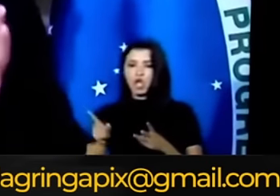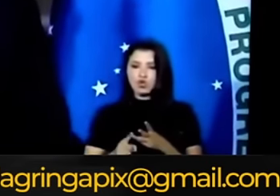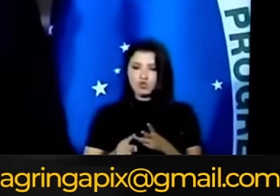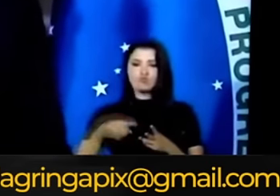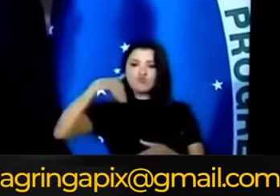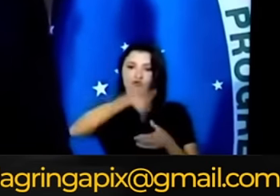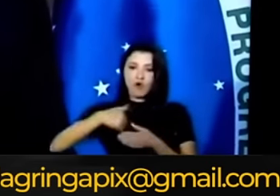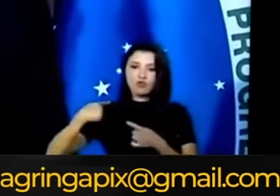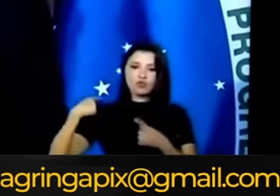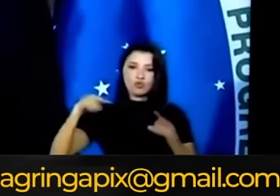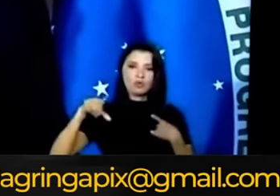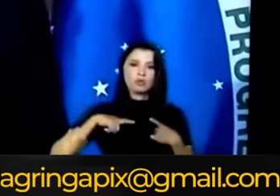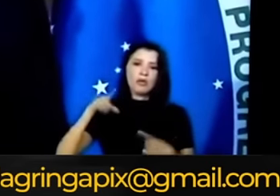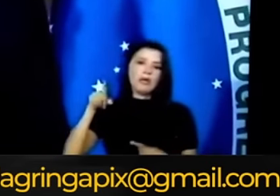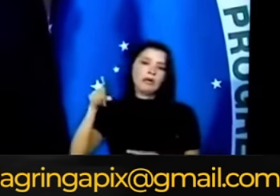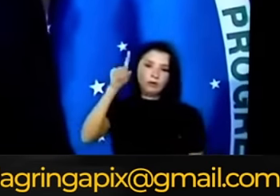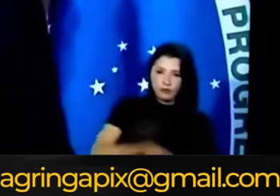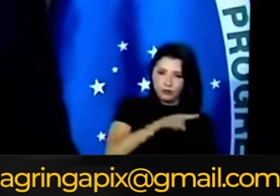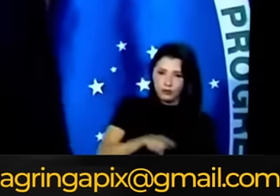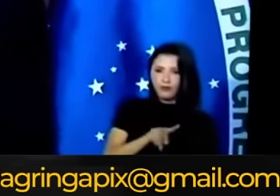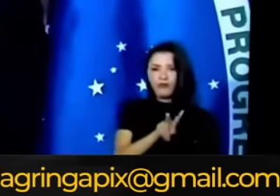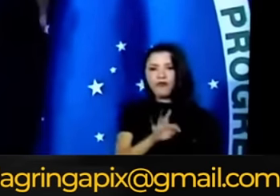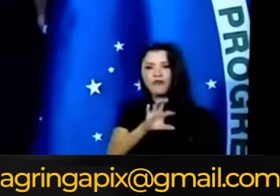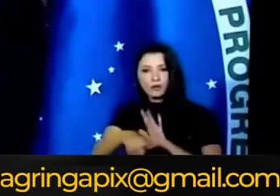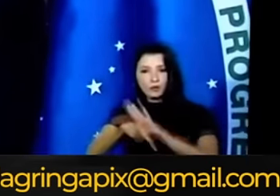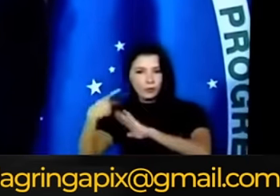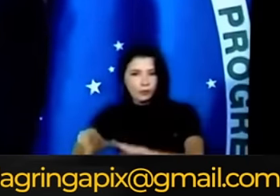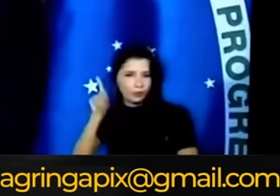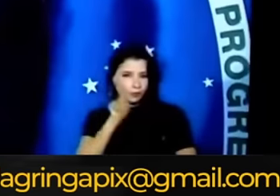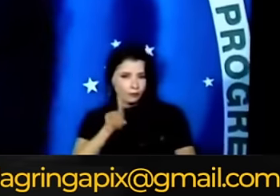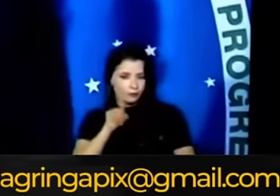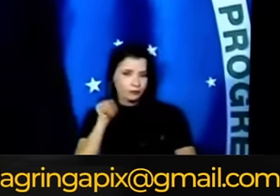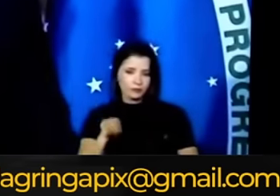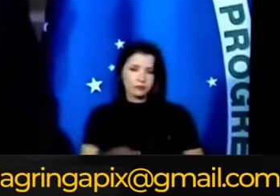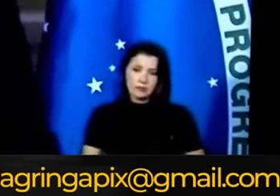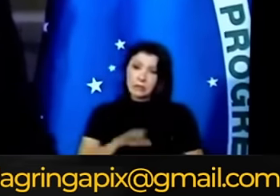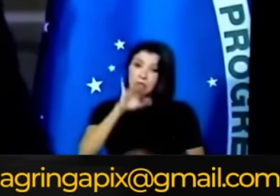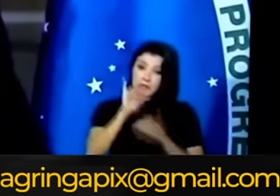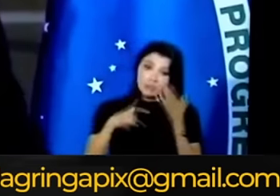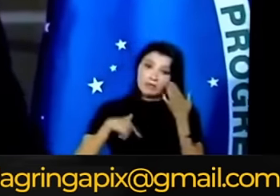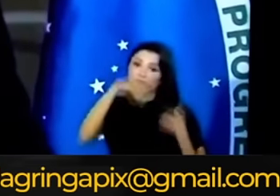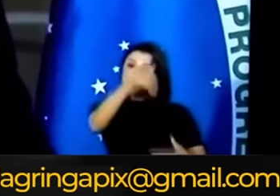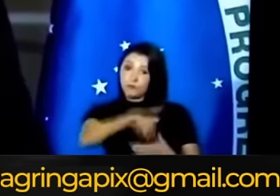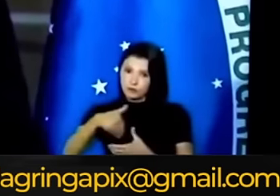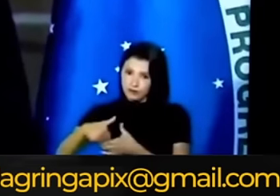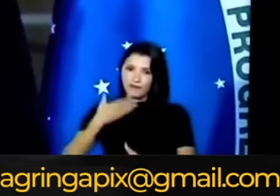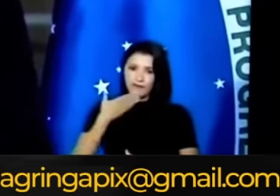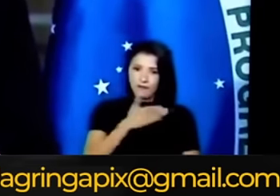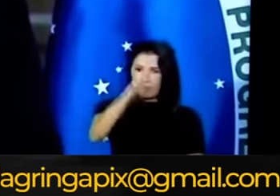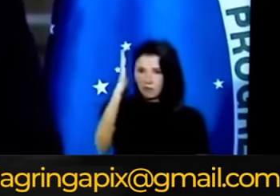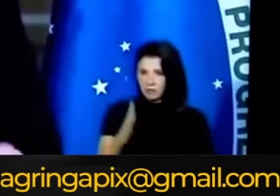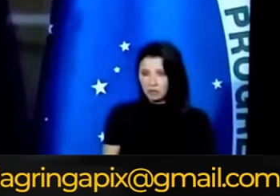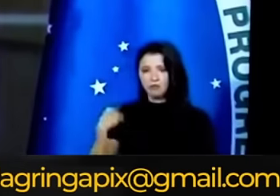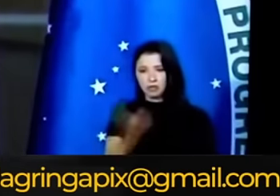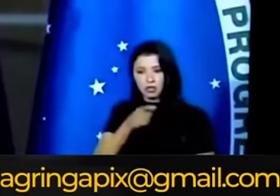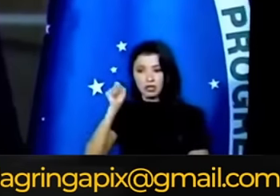veto que foi dos Estados Unidos muito bem Estados Unidos Parabéns sabe se tivesse votado na posição do Brasil a gente teria tido